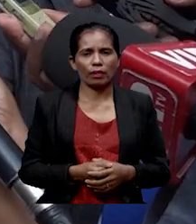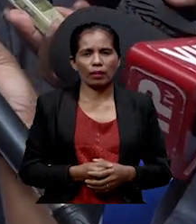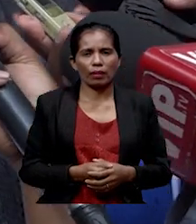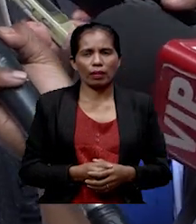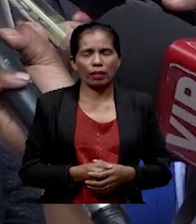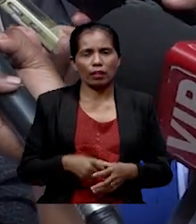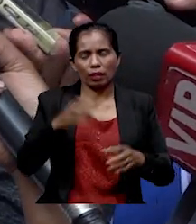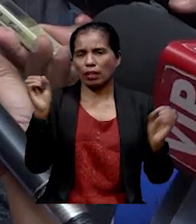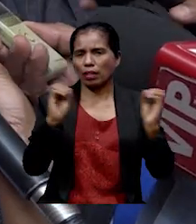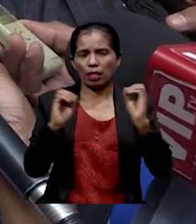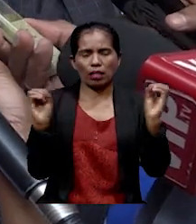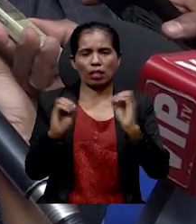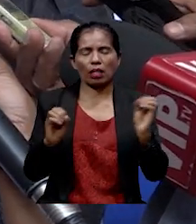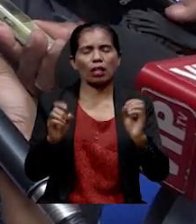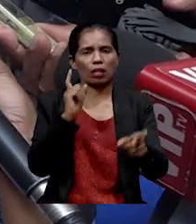tanto lá osa,